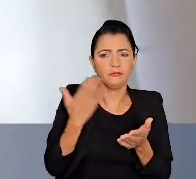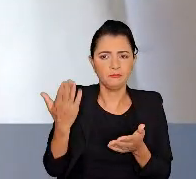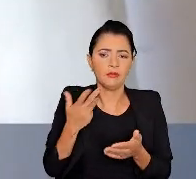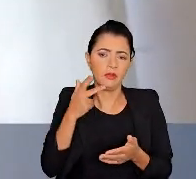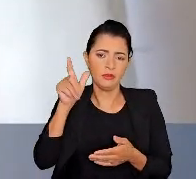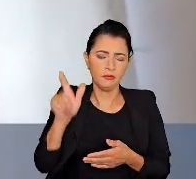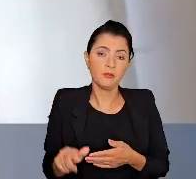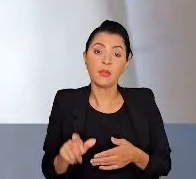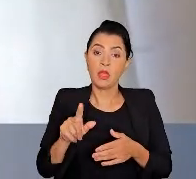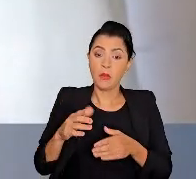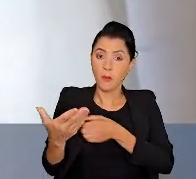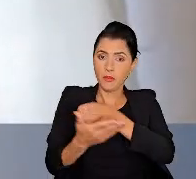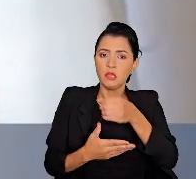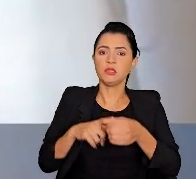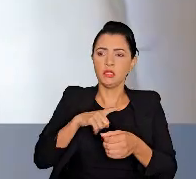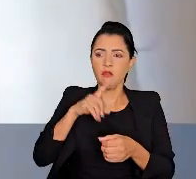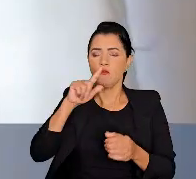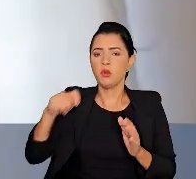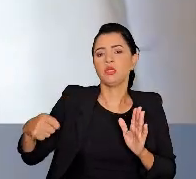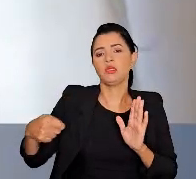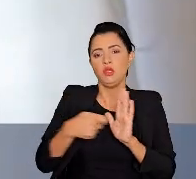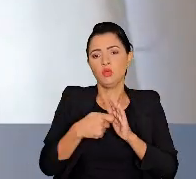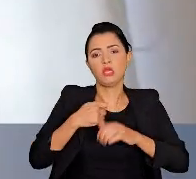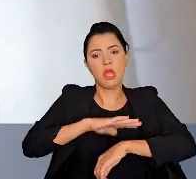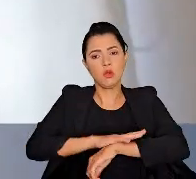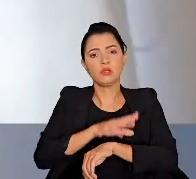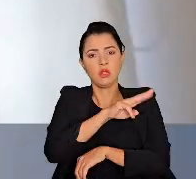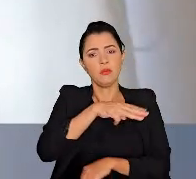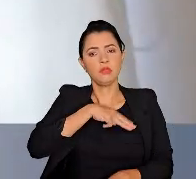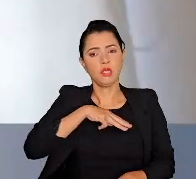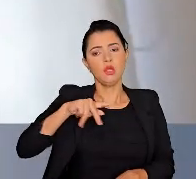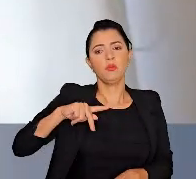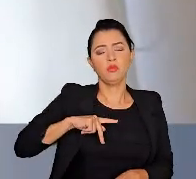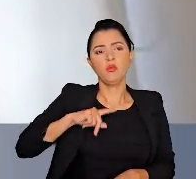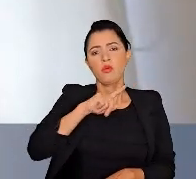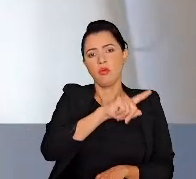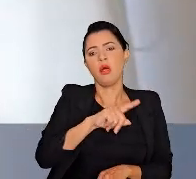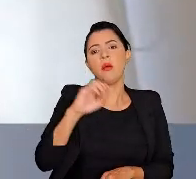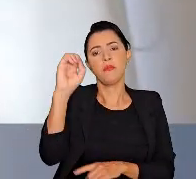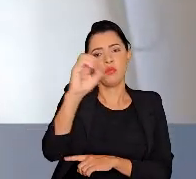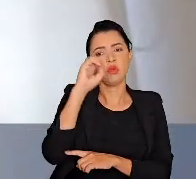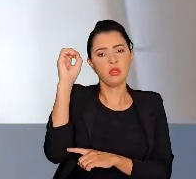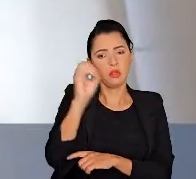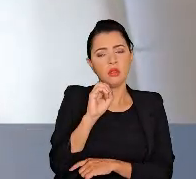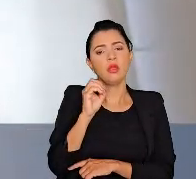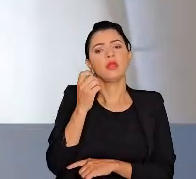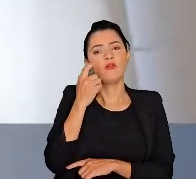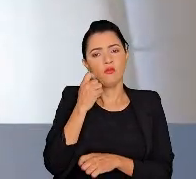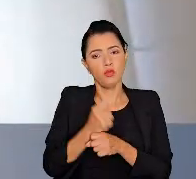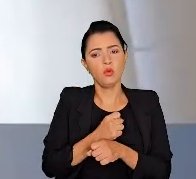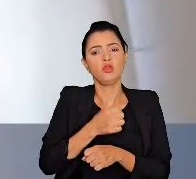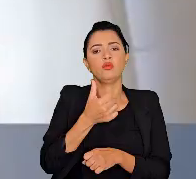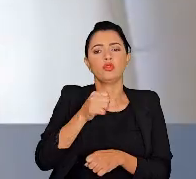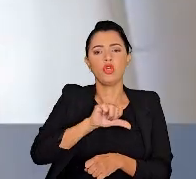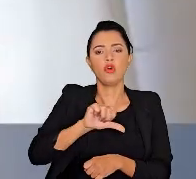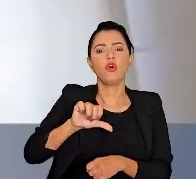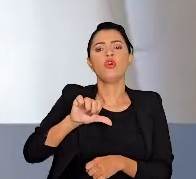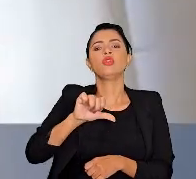uma denúncia de racismo no Ministério Público de Porto Alegre, que foi em 89, reiterada